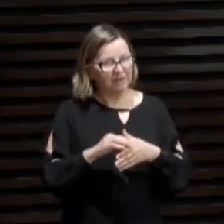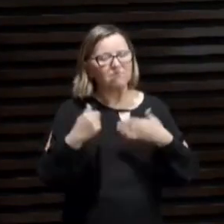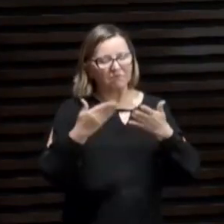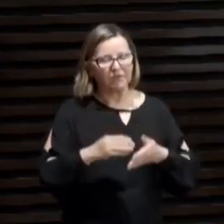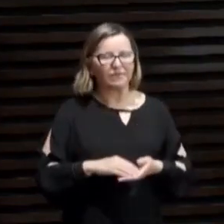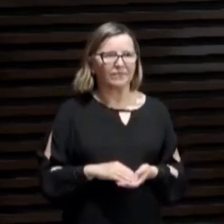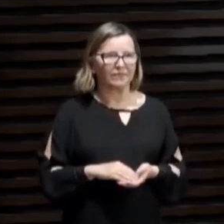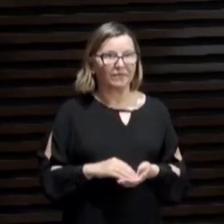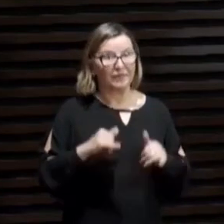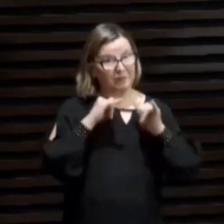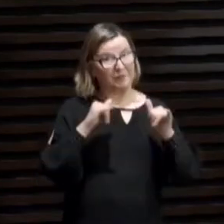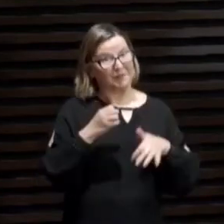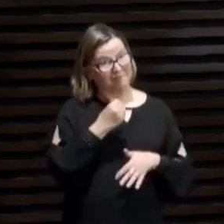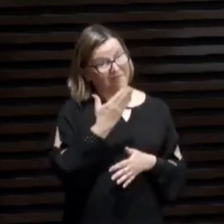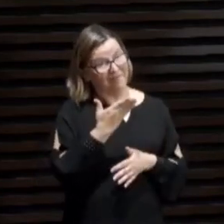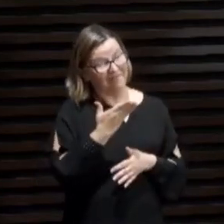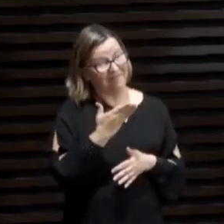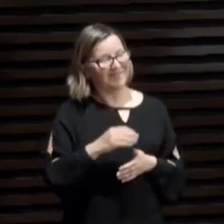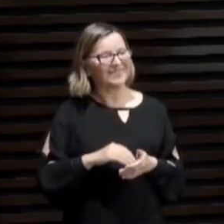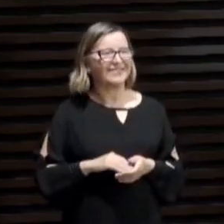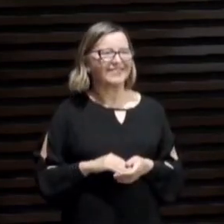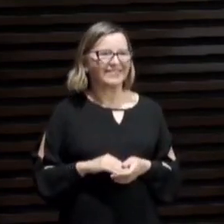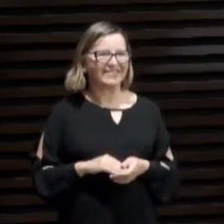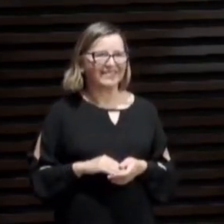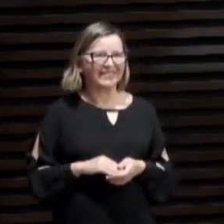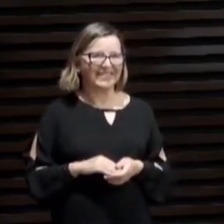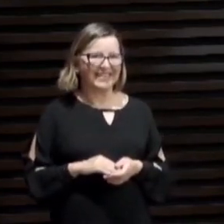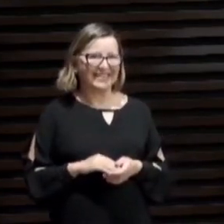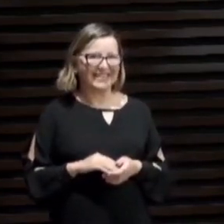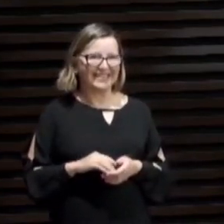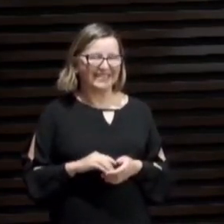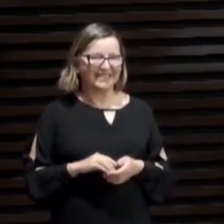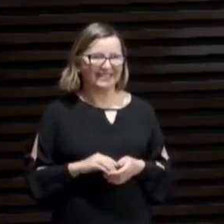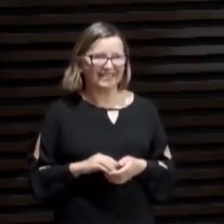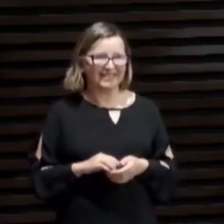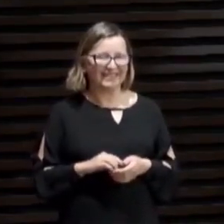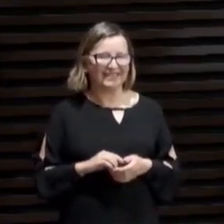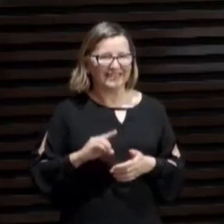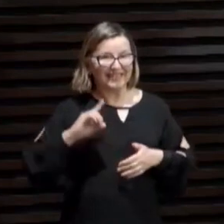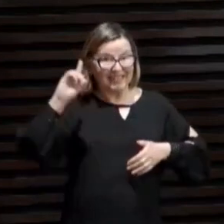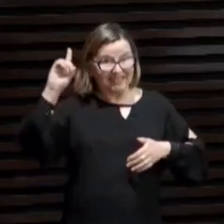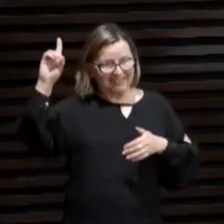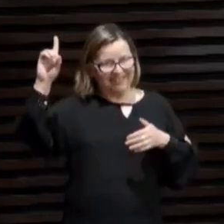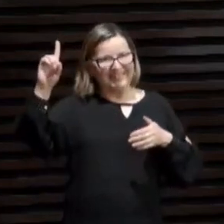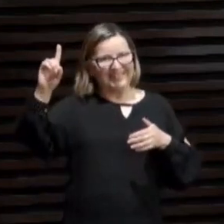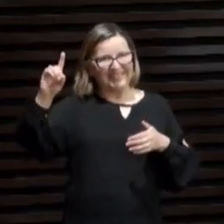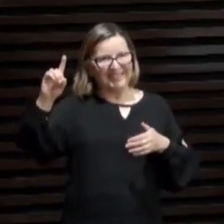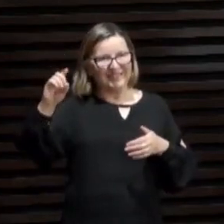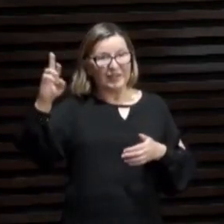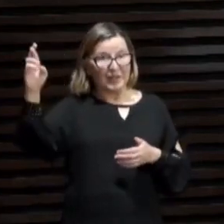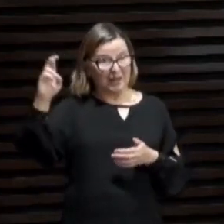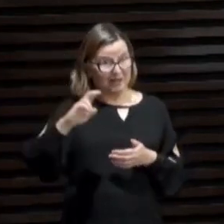Notícia boa de Deus. Deus agora vai remover essa pressão e vai resolver